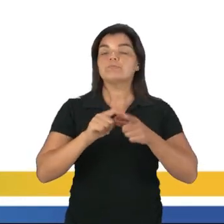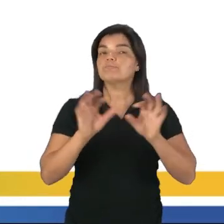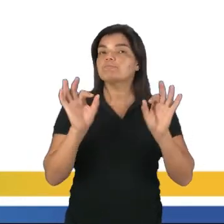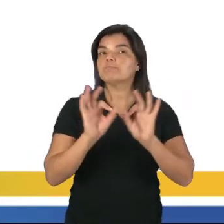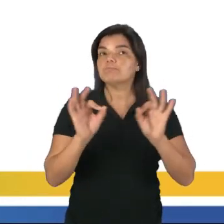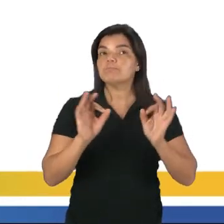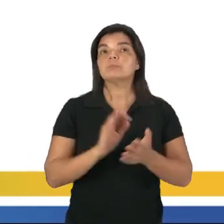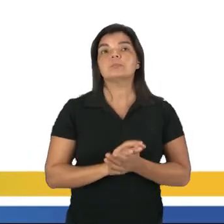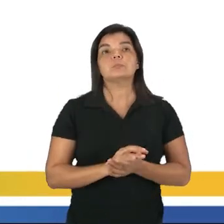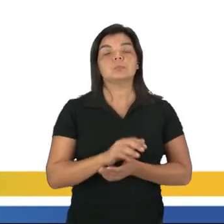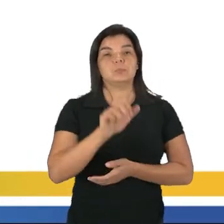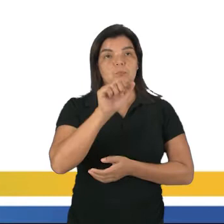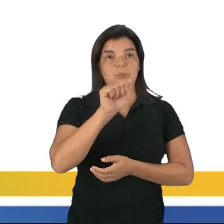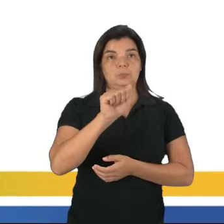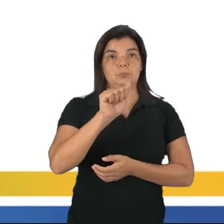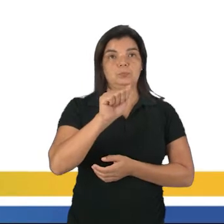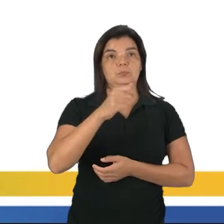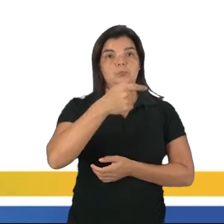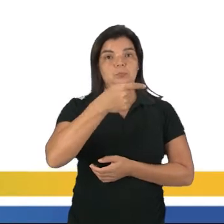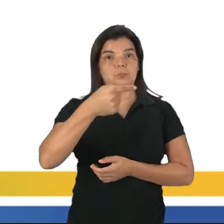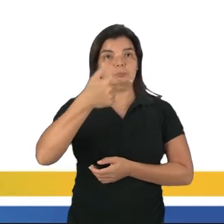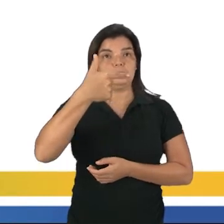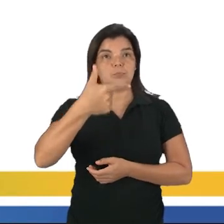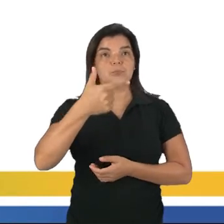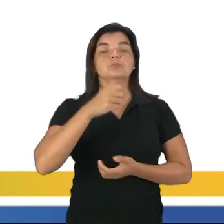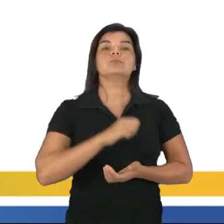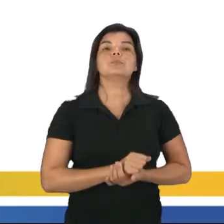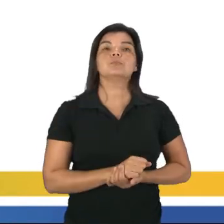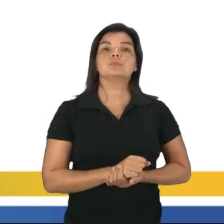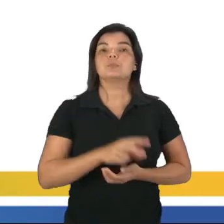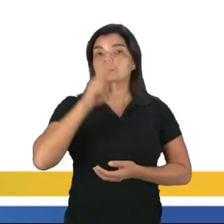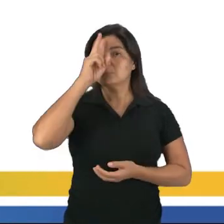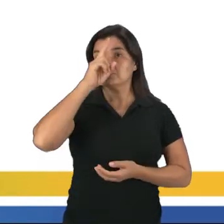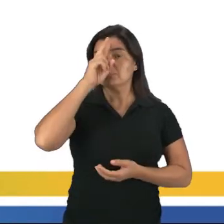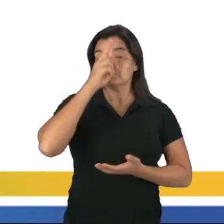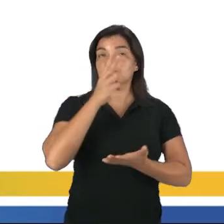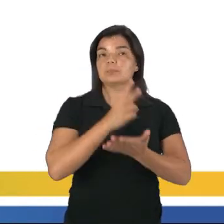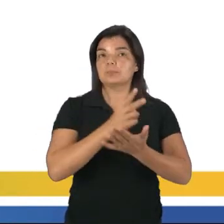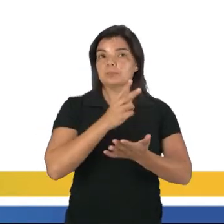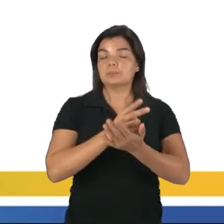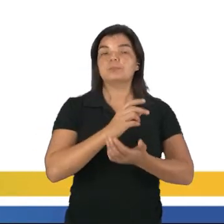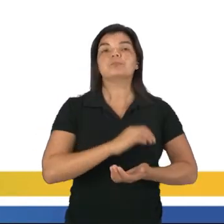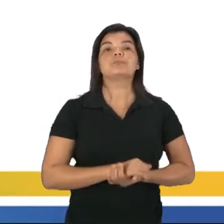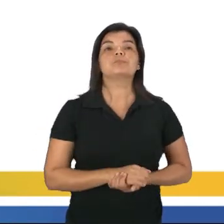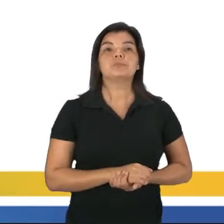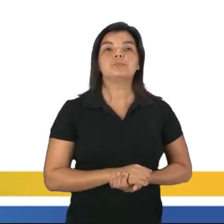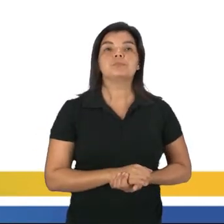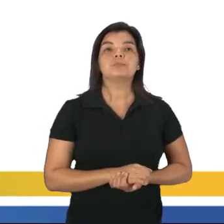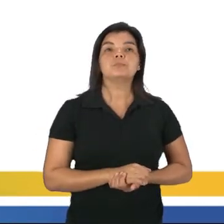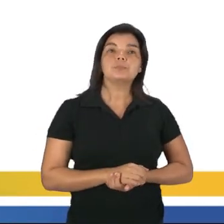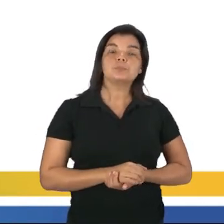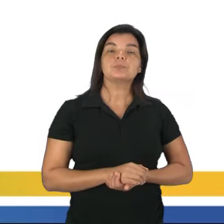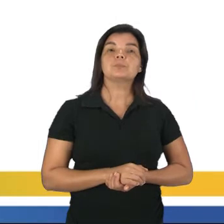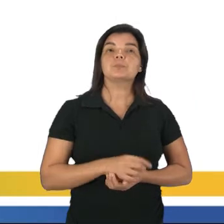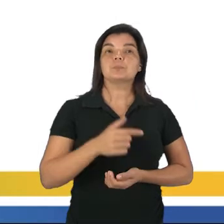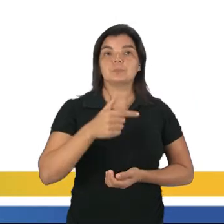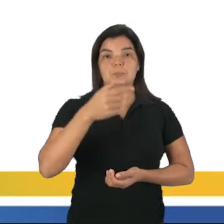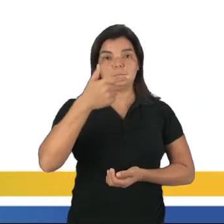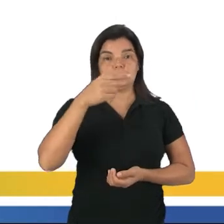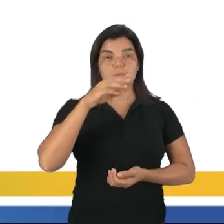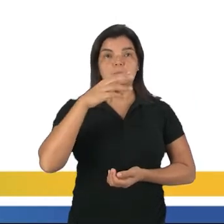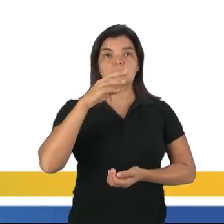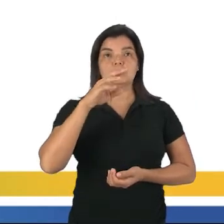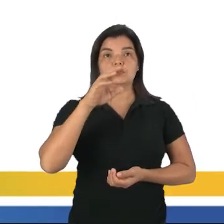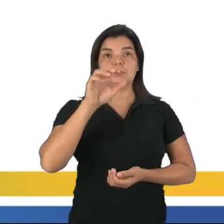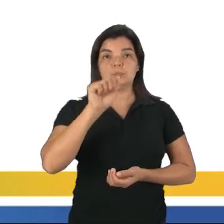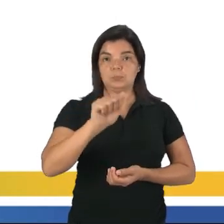certo? Então o a, nesse caso, ele vai ser menos 2, lembrando que o número sempre vai acompanhar o sinal que está ao lado dele, então a é igual a